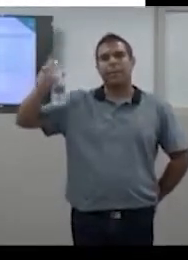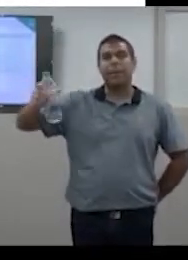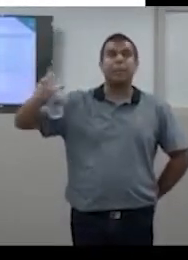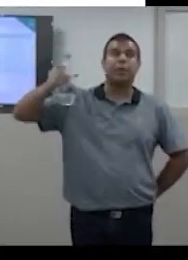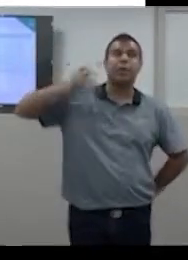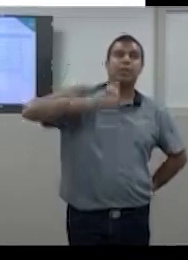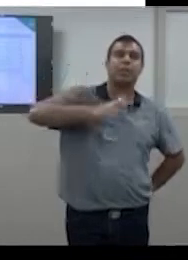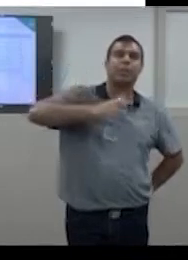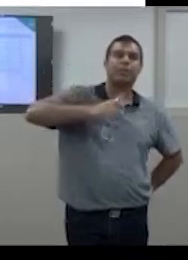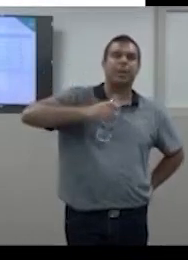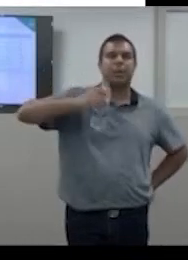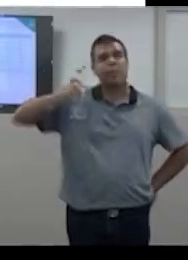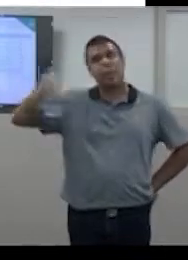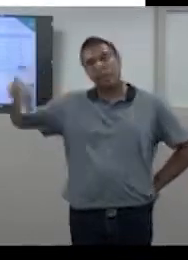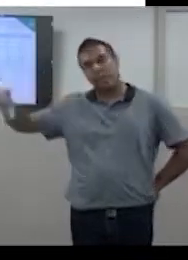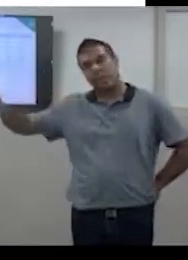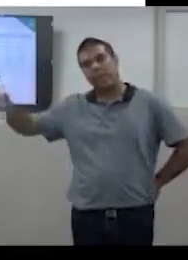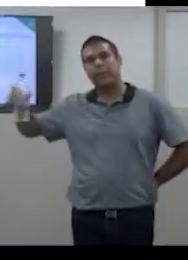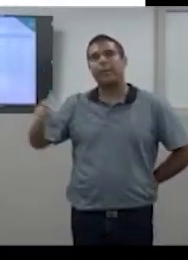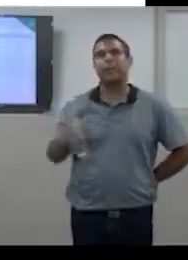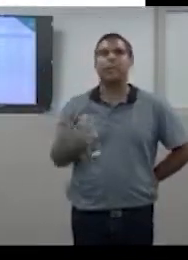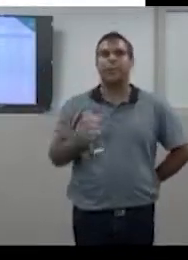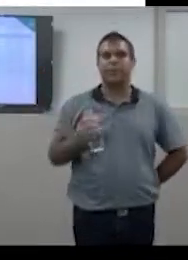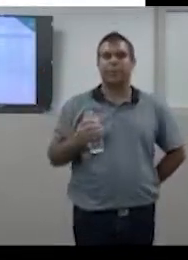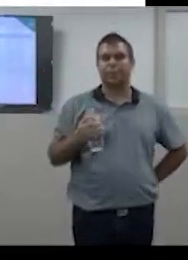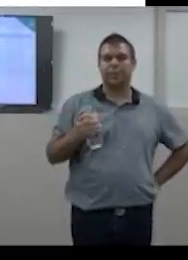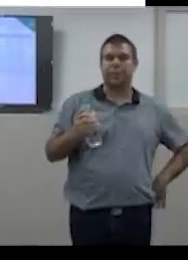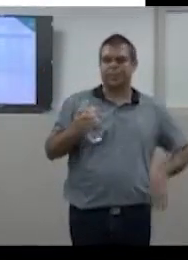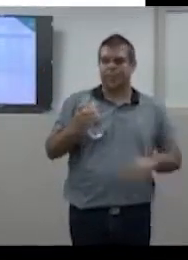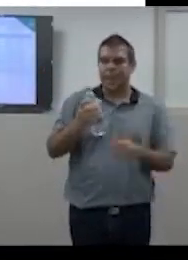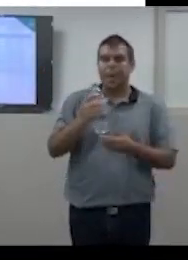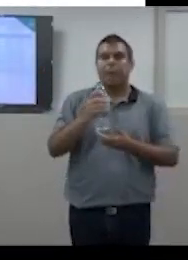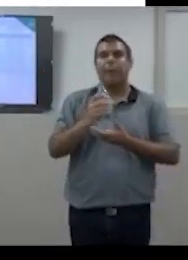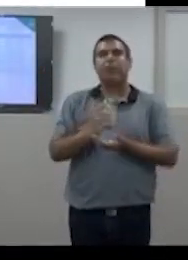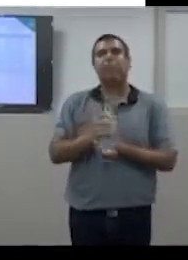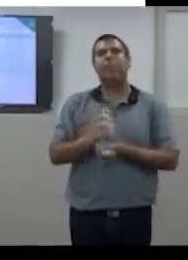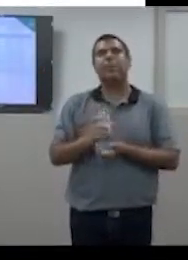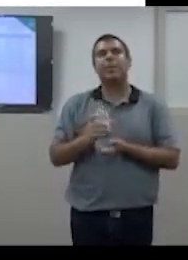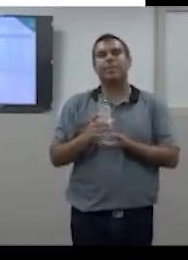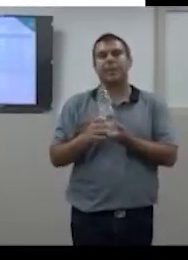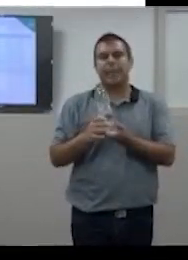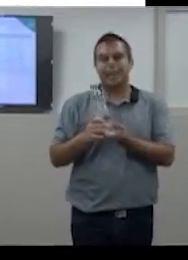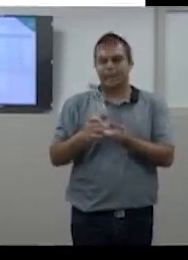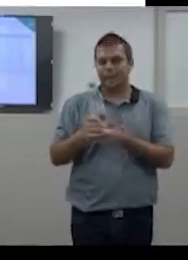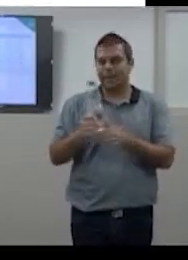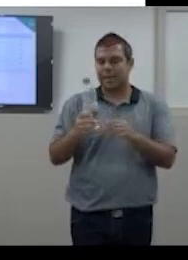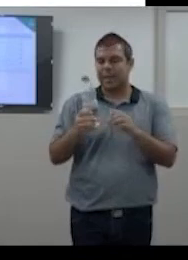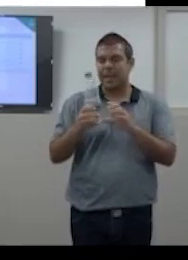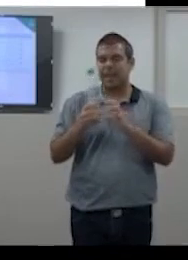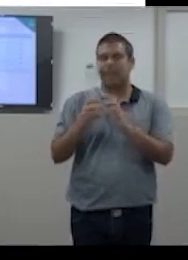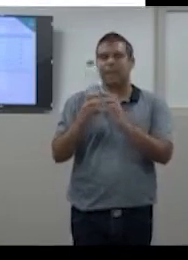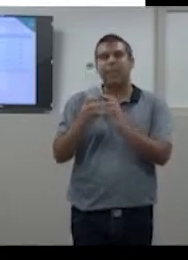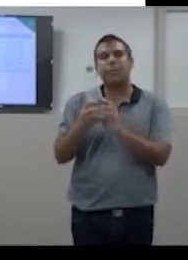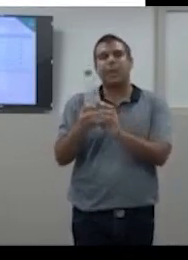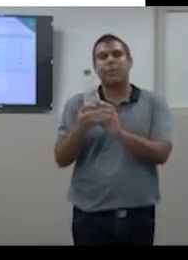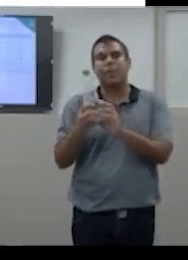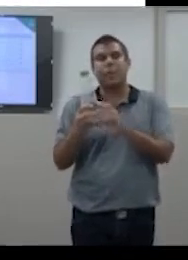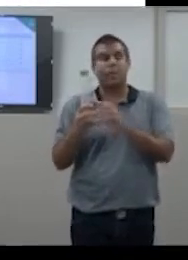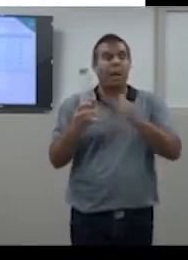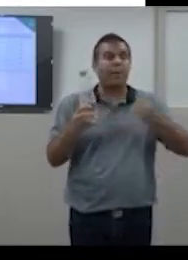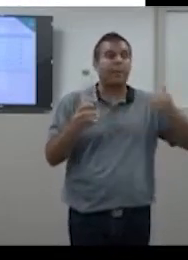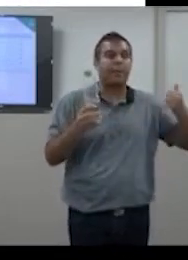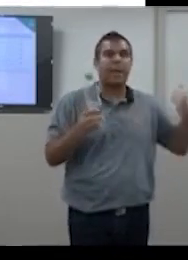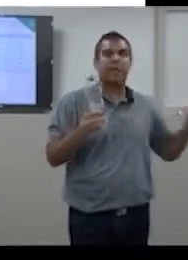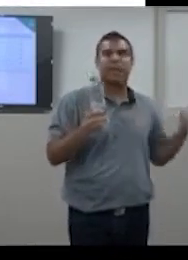exemplo, no estado líquido, foi para o estado sólido e depois foi fazendo mais algumas transformações. O fato, por exemplo, dela fazer sair do